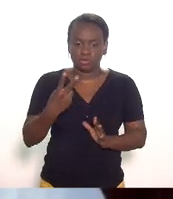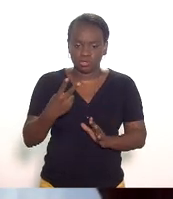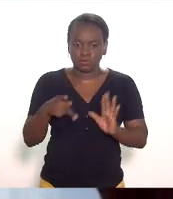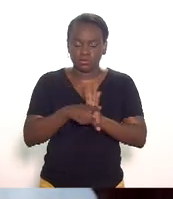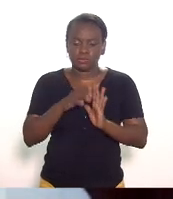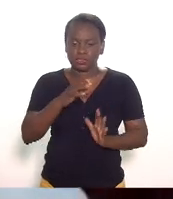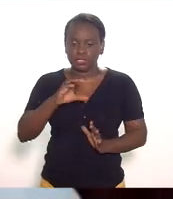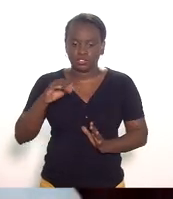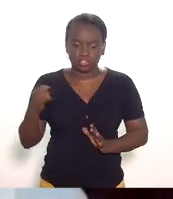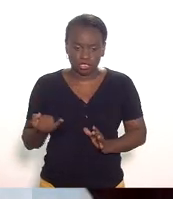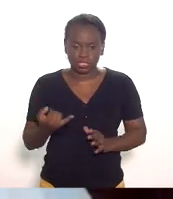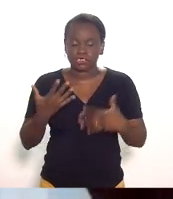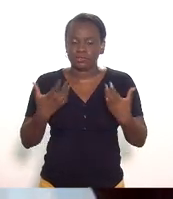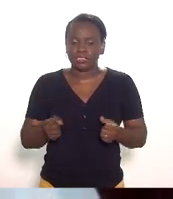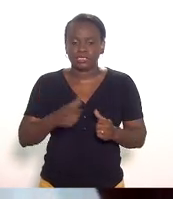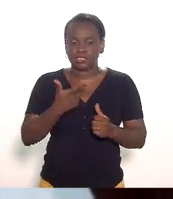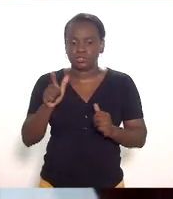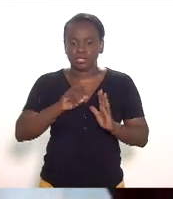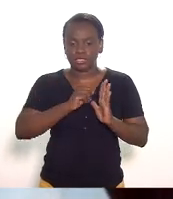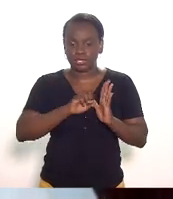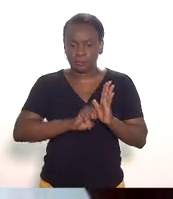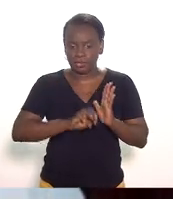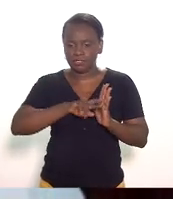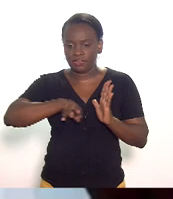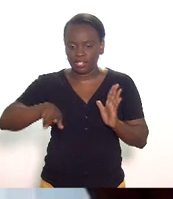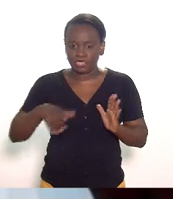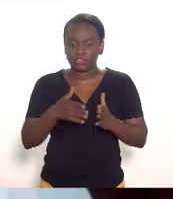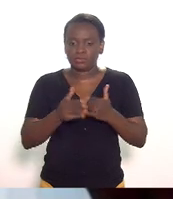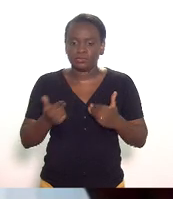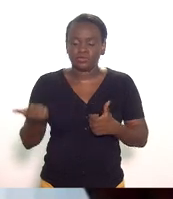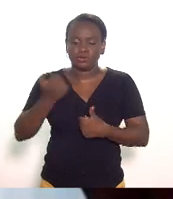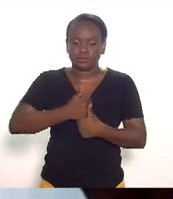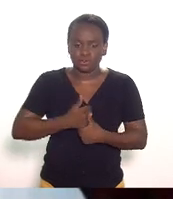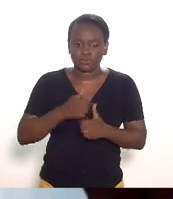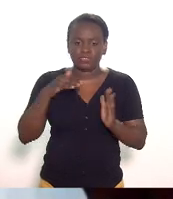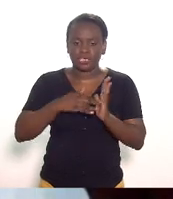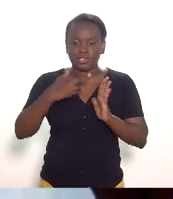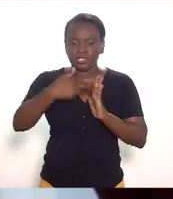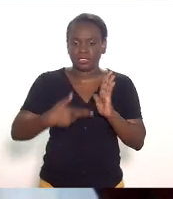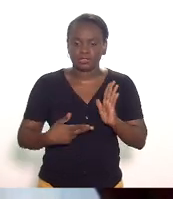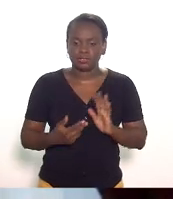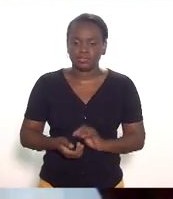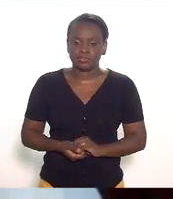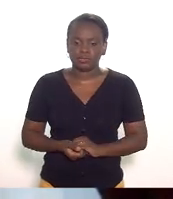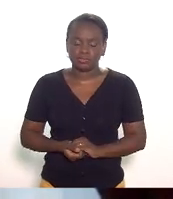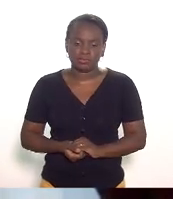CCJ. Contrário às demais emendas, concluindo por substitutivo, pedindo forma final de redação.